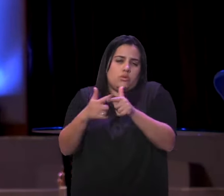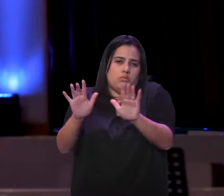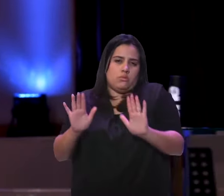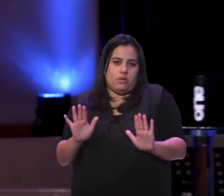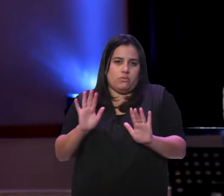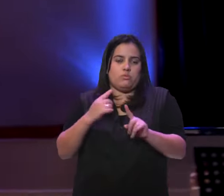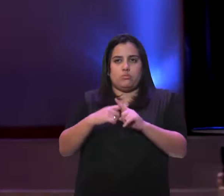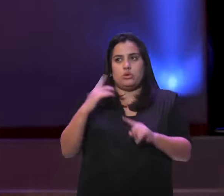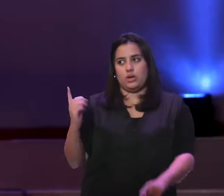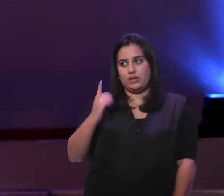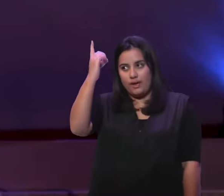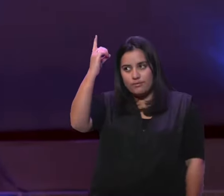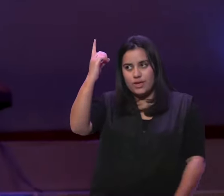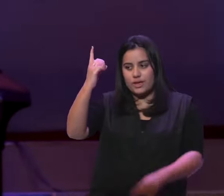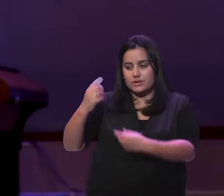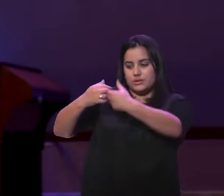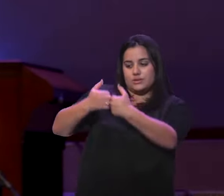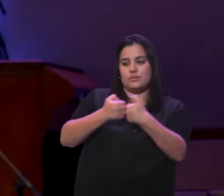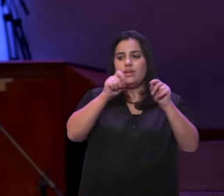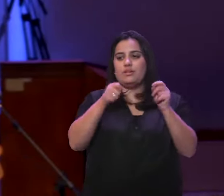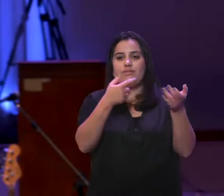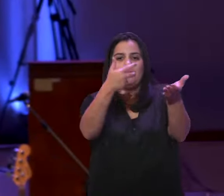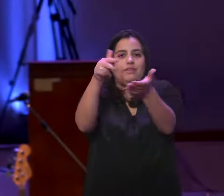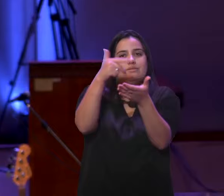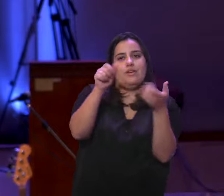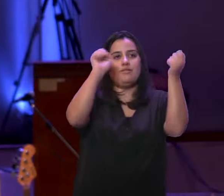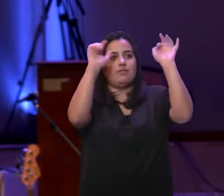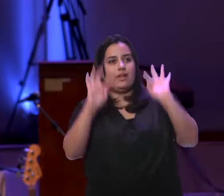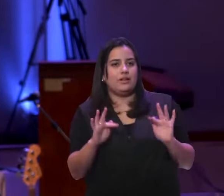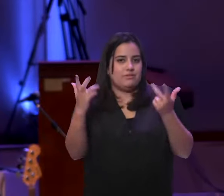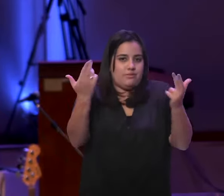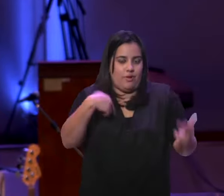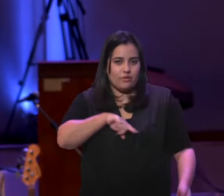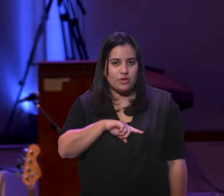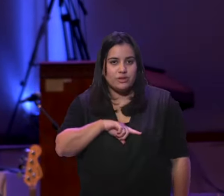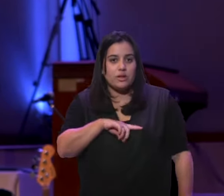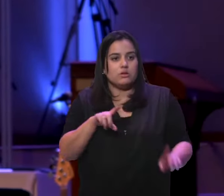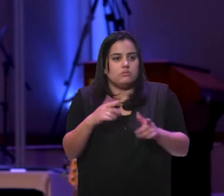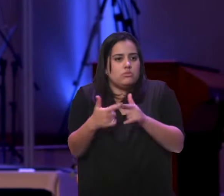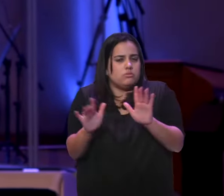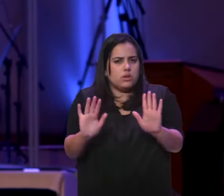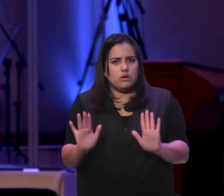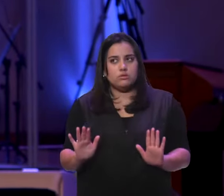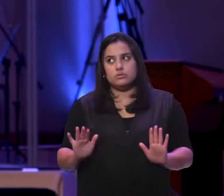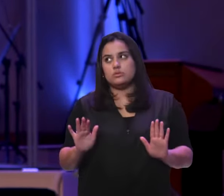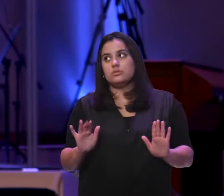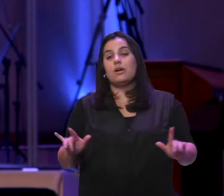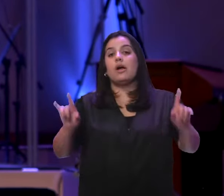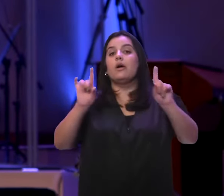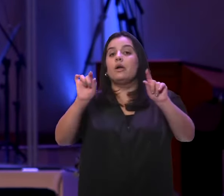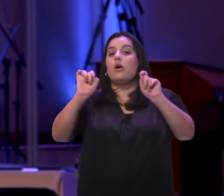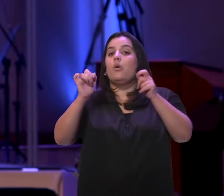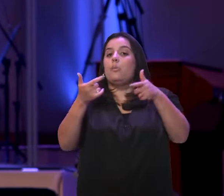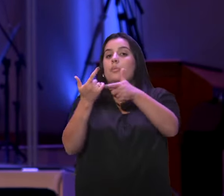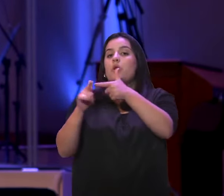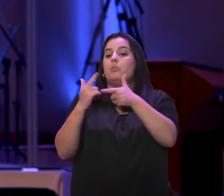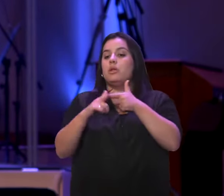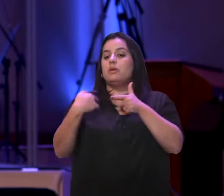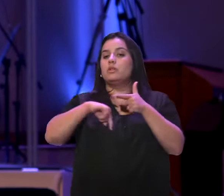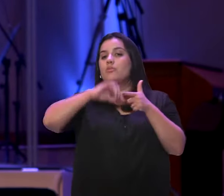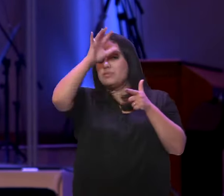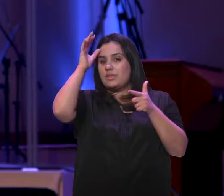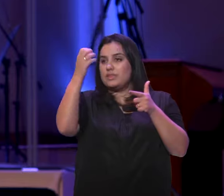pegou a arca, estava dançando, estava feliz, estava igual nós aqui. O problema não é esse, o problema é quando a gente esquece